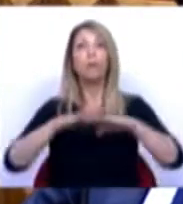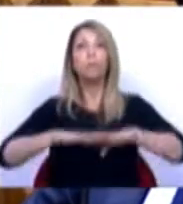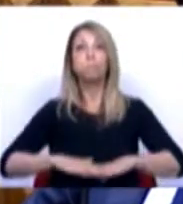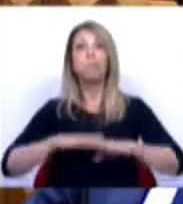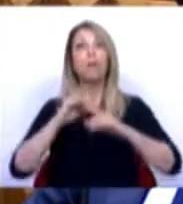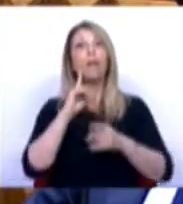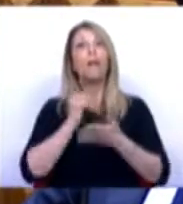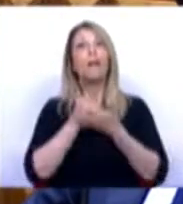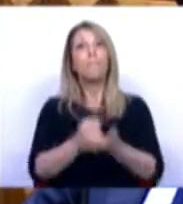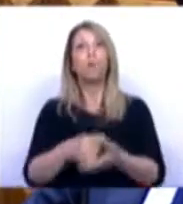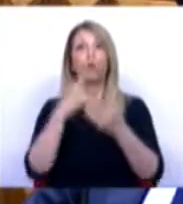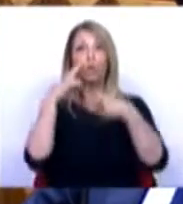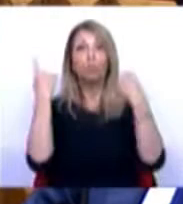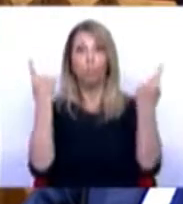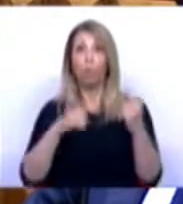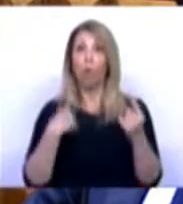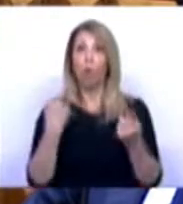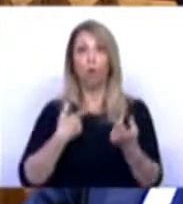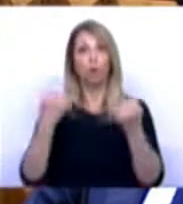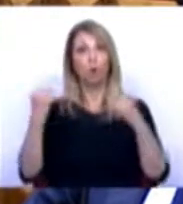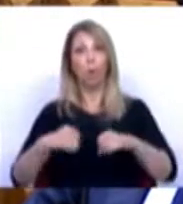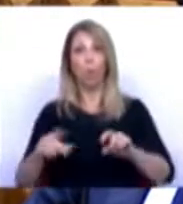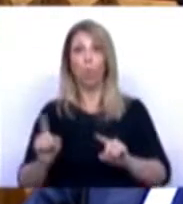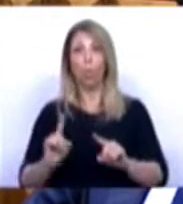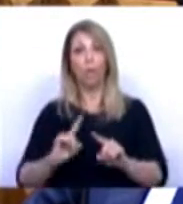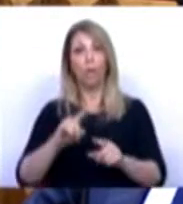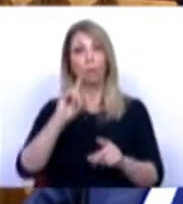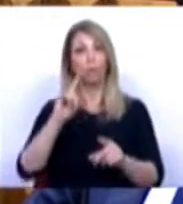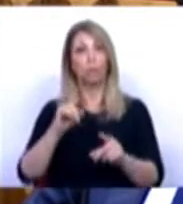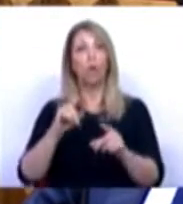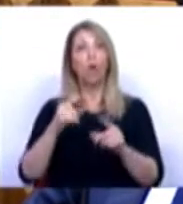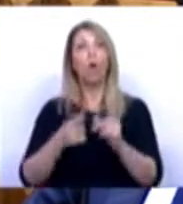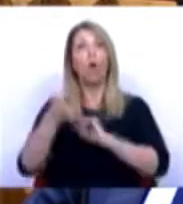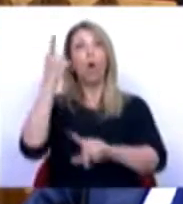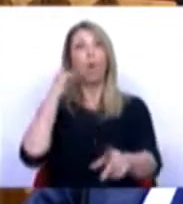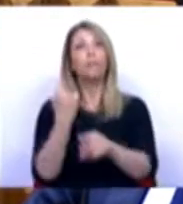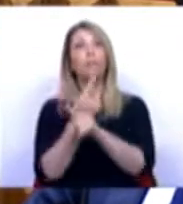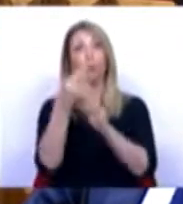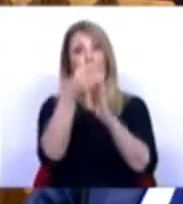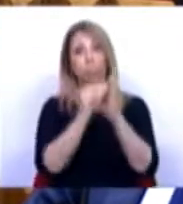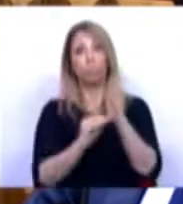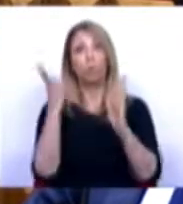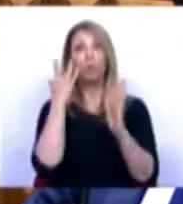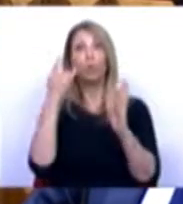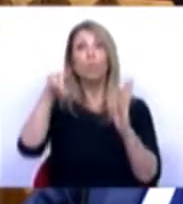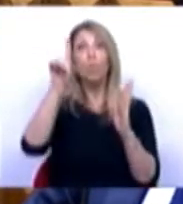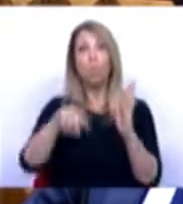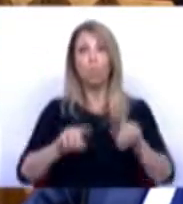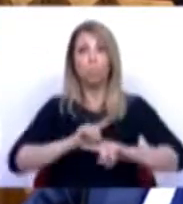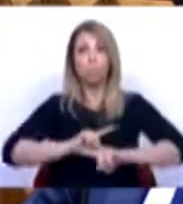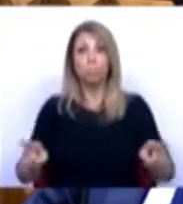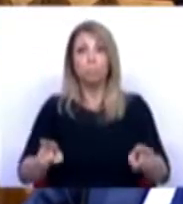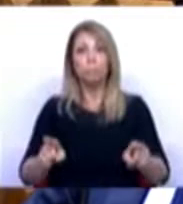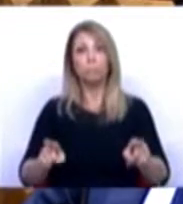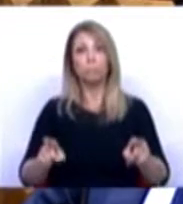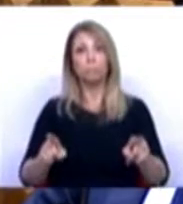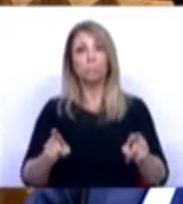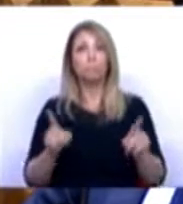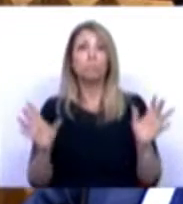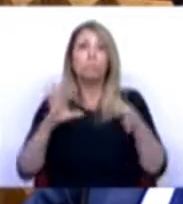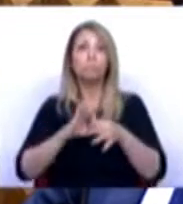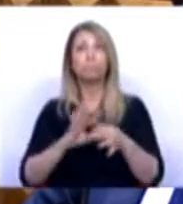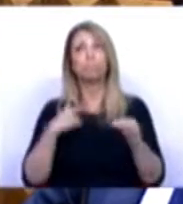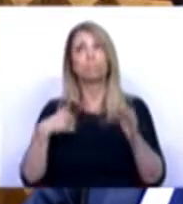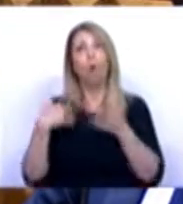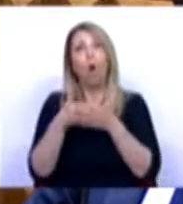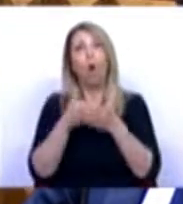apoios públicos, a razão pela qual não acompanhámos a votação ontem é pelo facto de a redação do número 1 não nos permitir, por razões que têm muito a ver com a nossa ordem